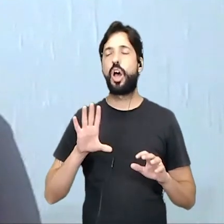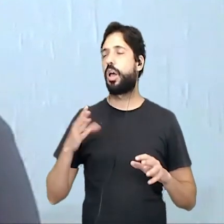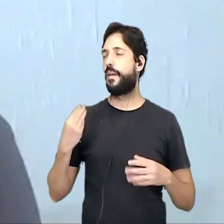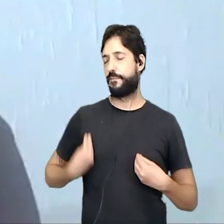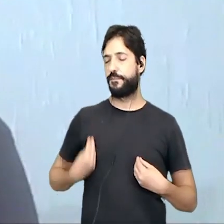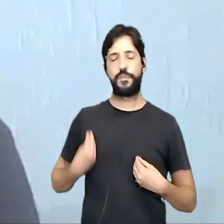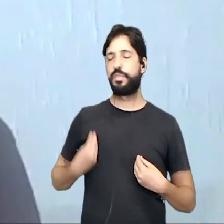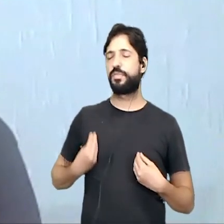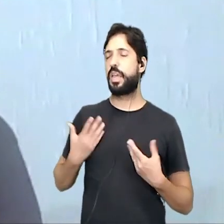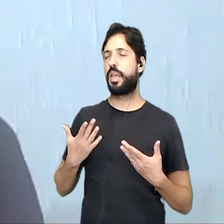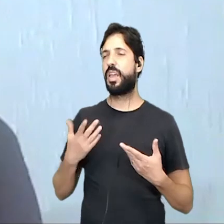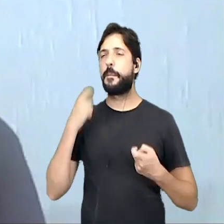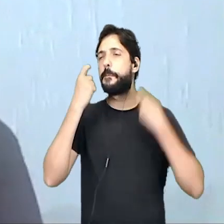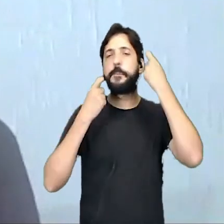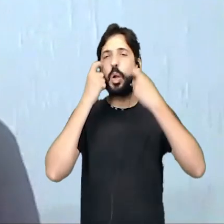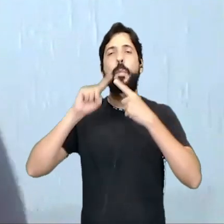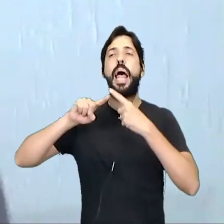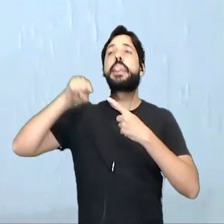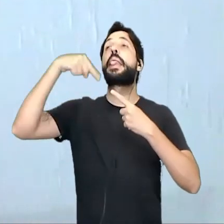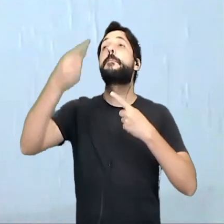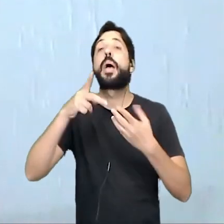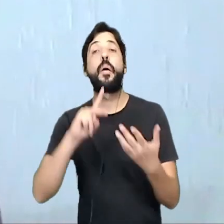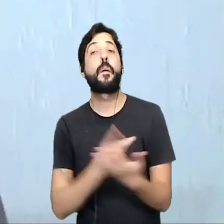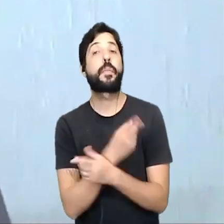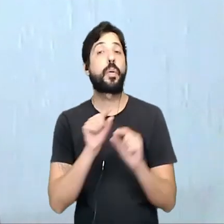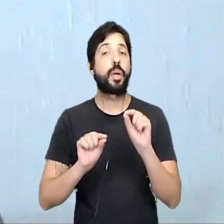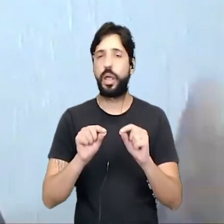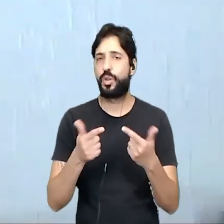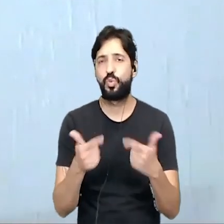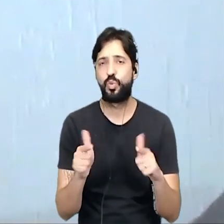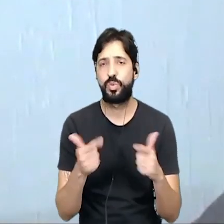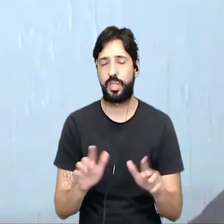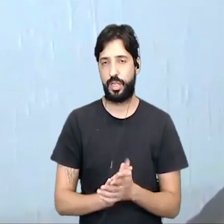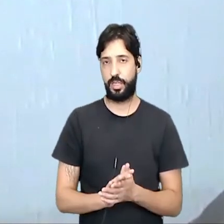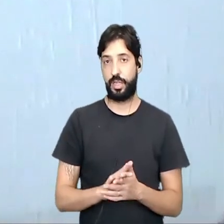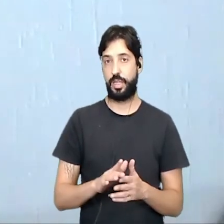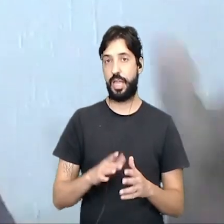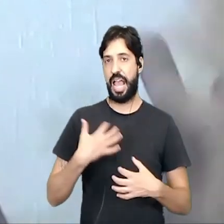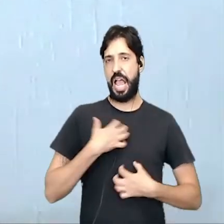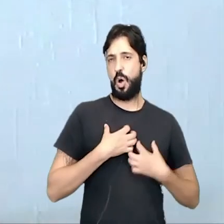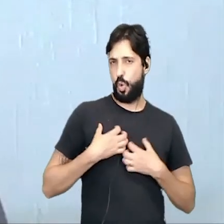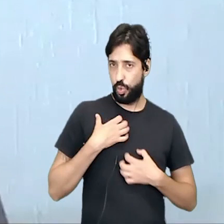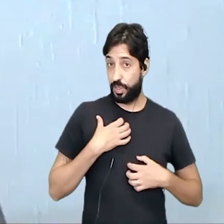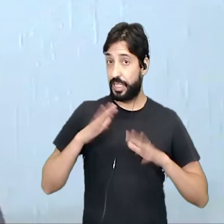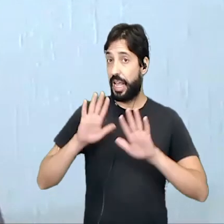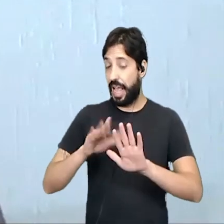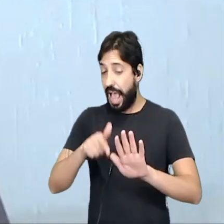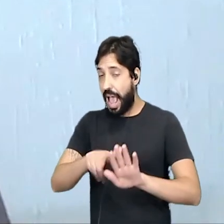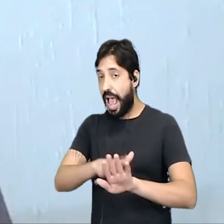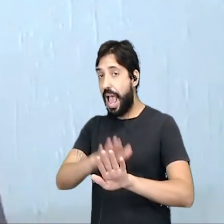experimentava a existência sem prever o que vai acontecer depois, antes da